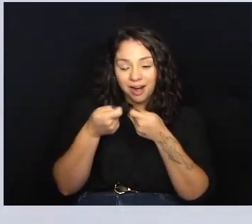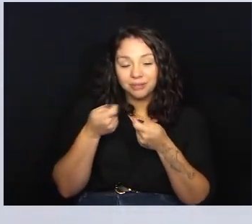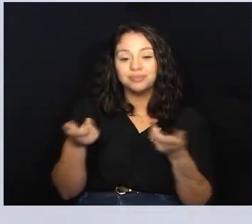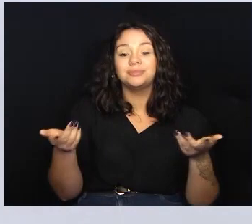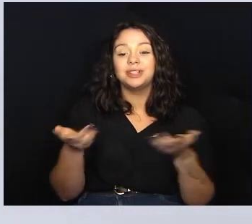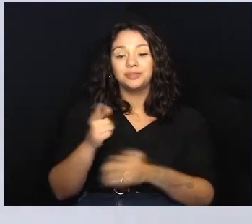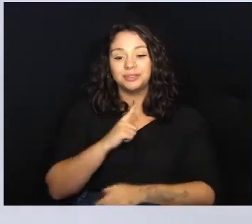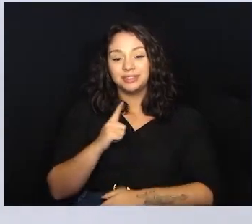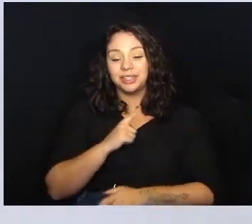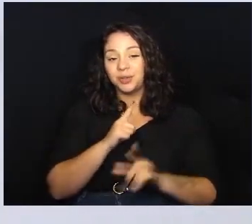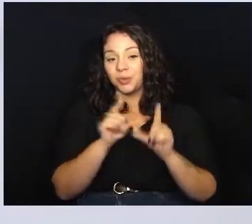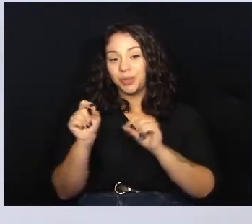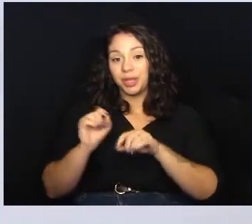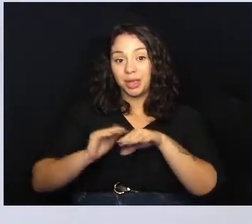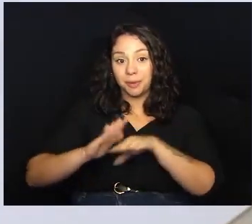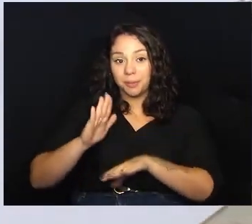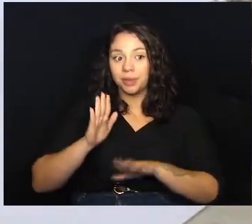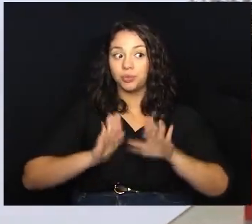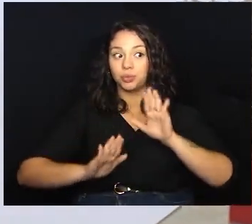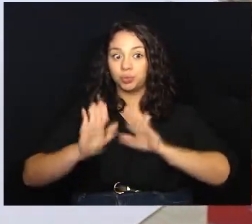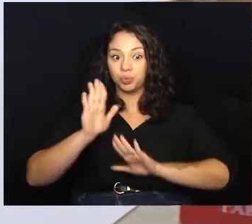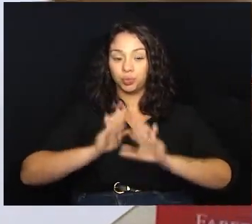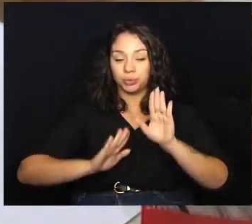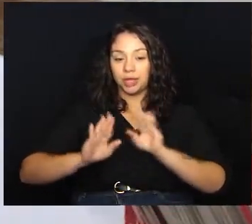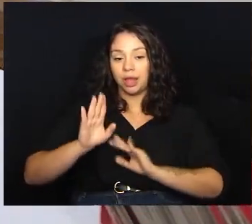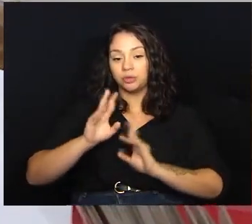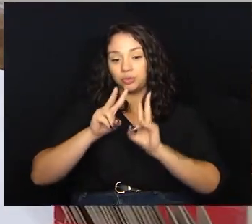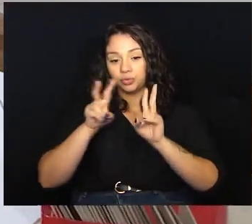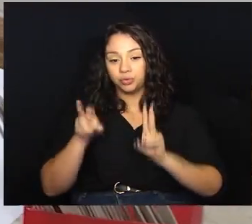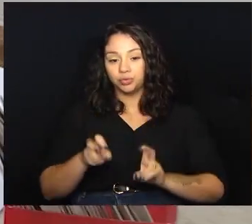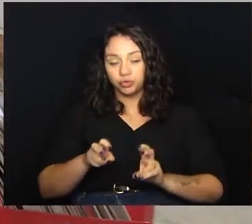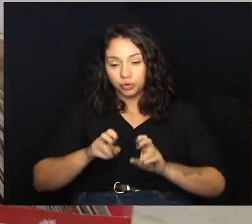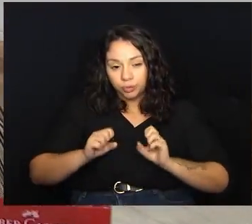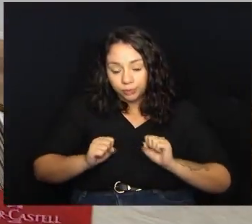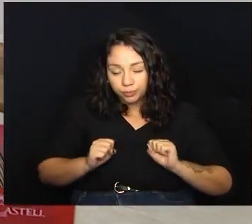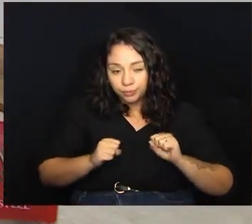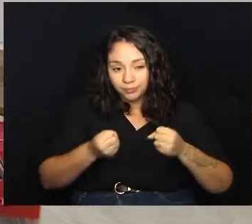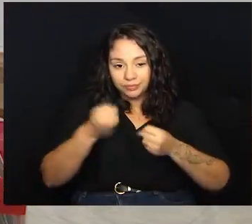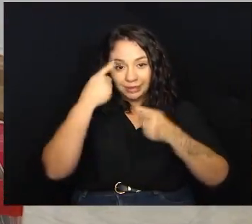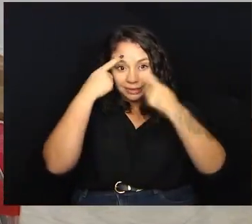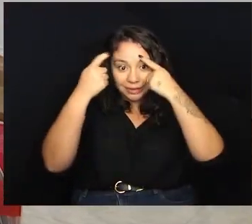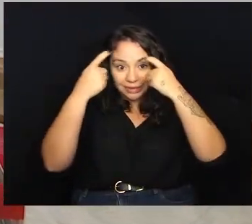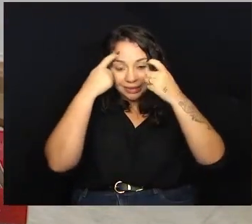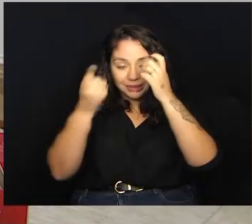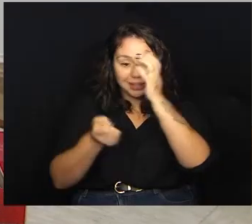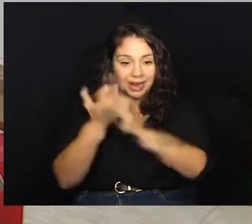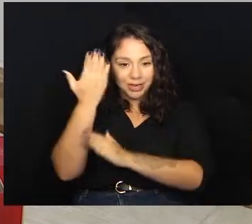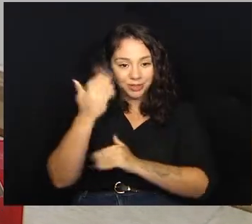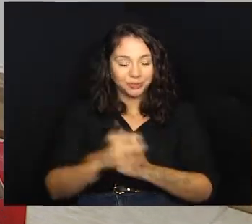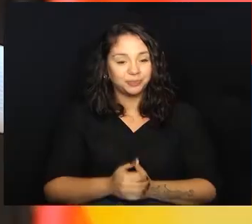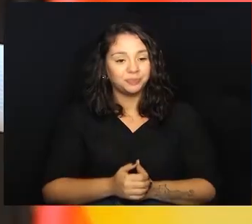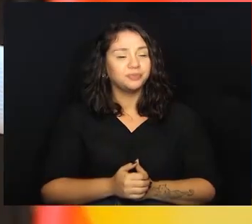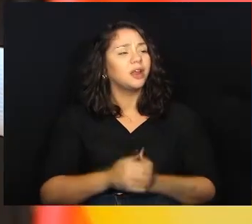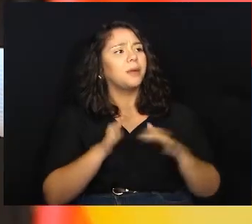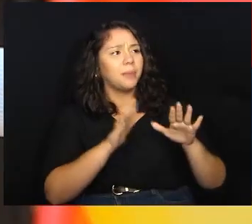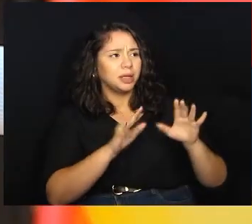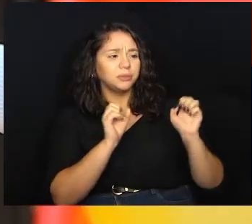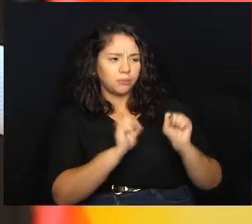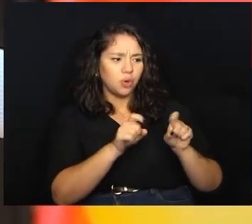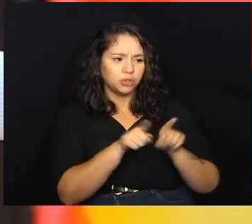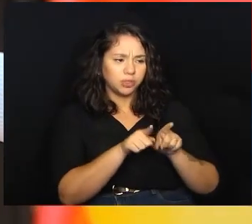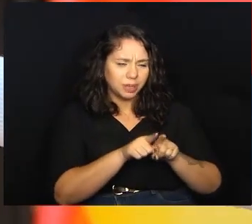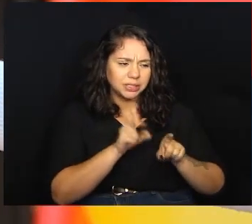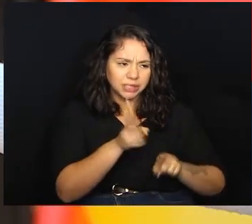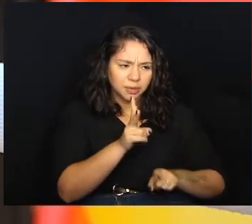mais controlada e elas tendem a ser mais cautelosas em relação a seus esforços criativos. Mas